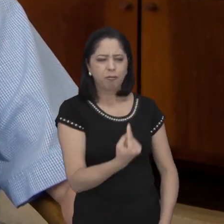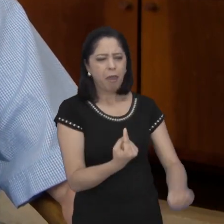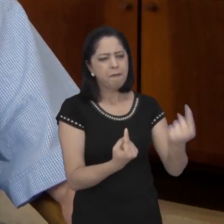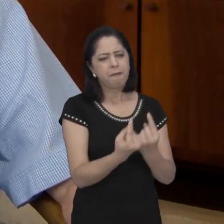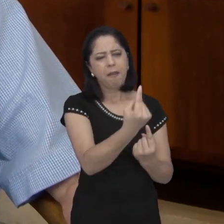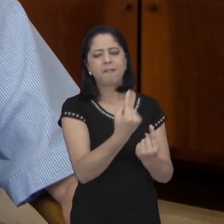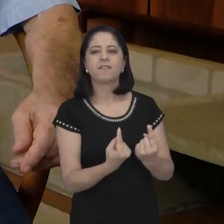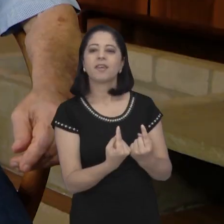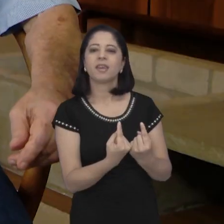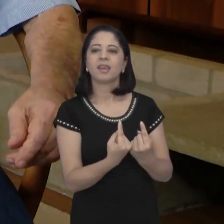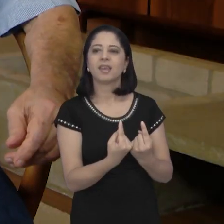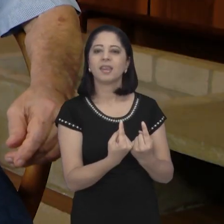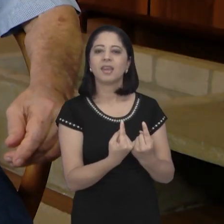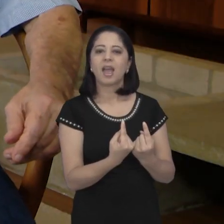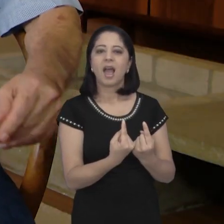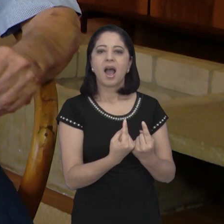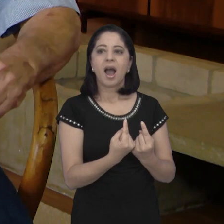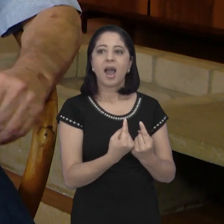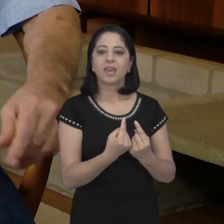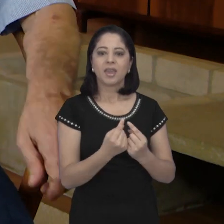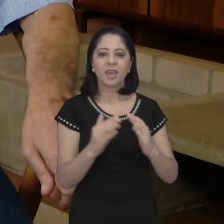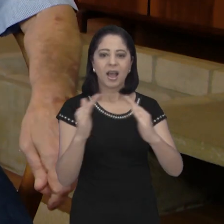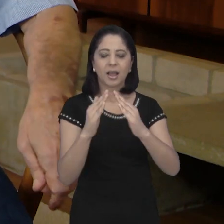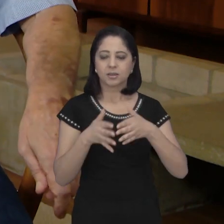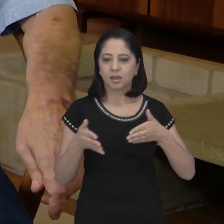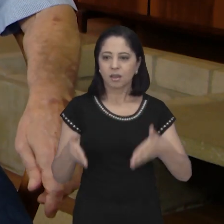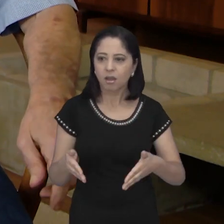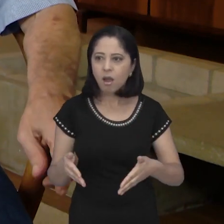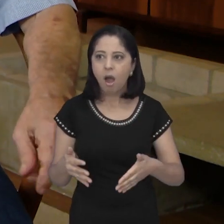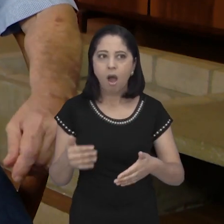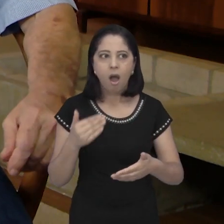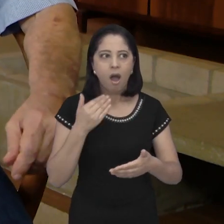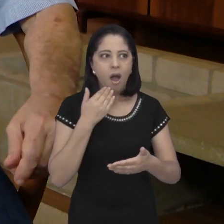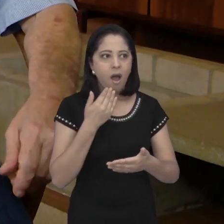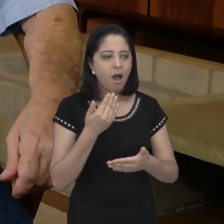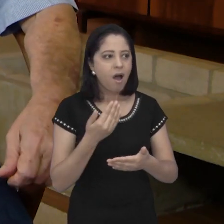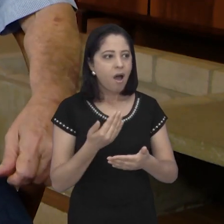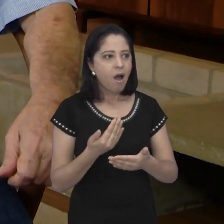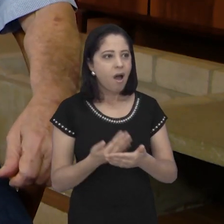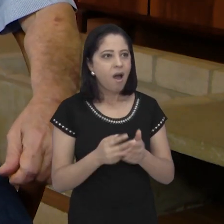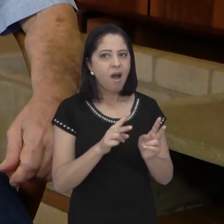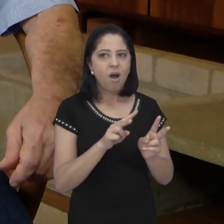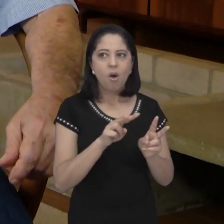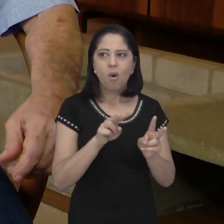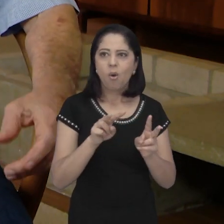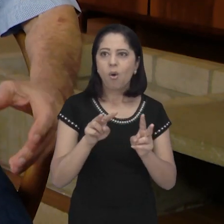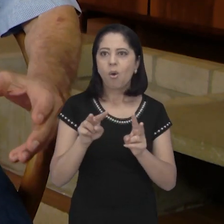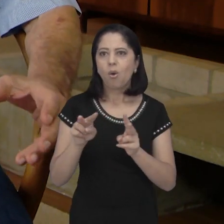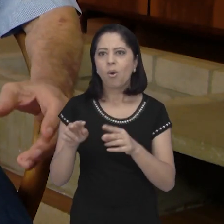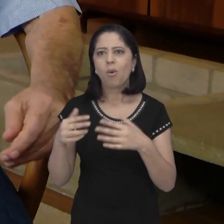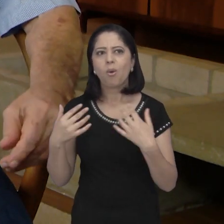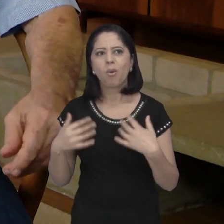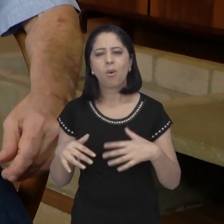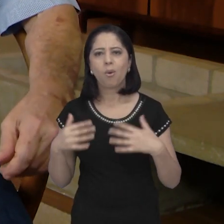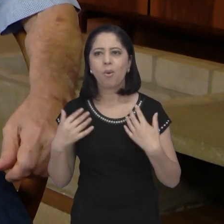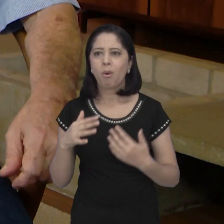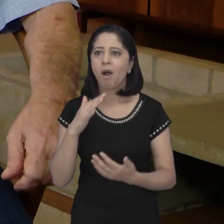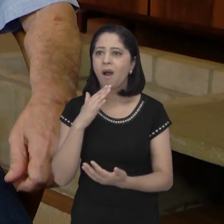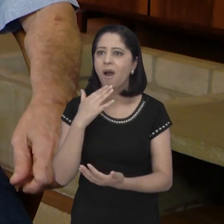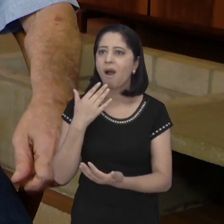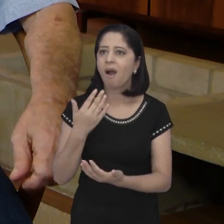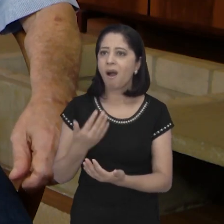né. Fazer esse levantamento dessas casas é muito importante, até pela preservação